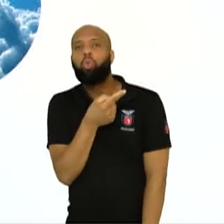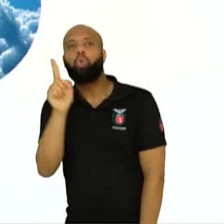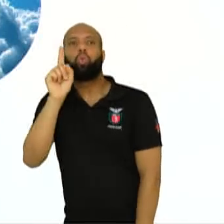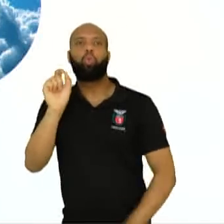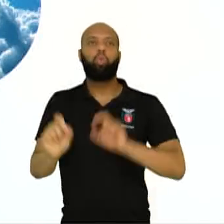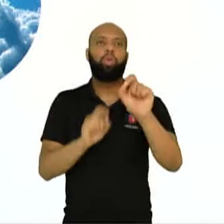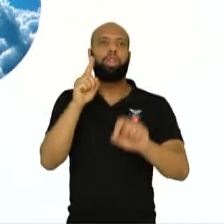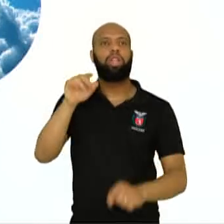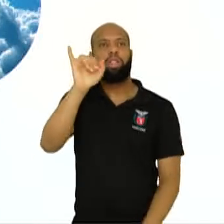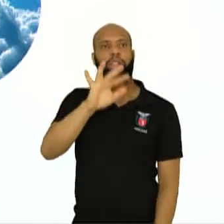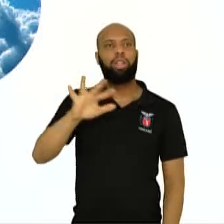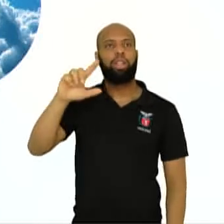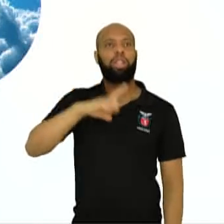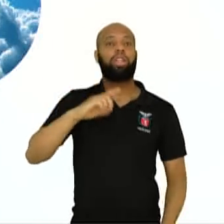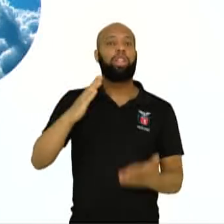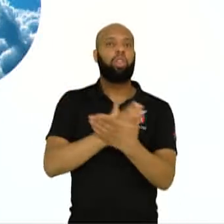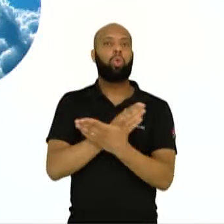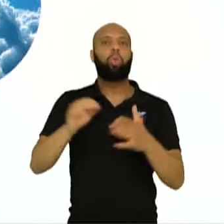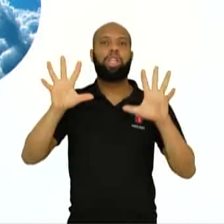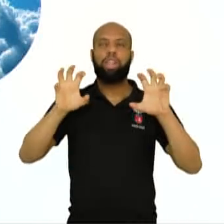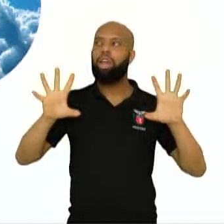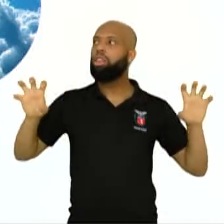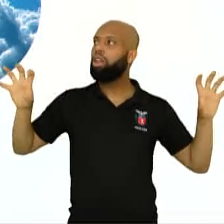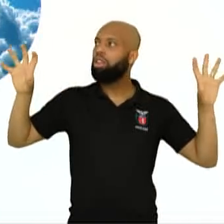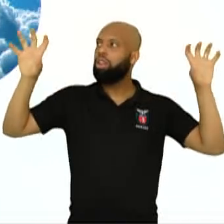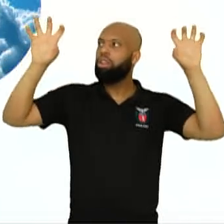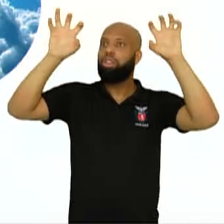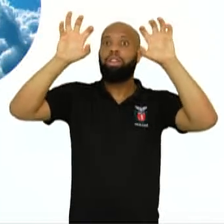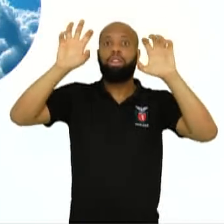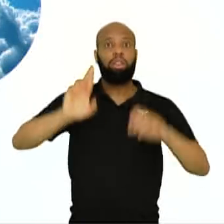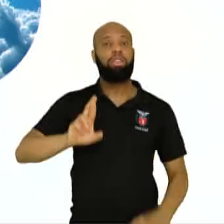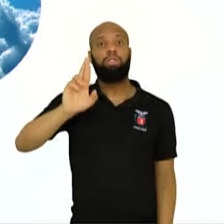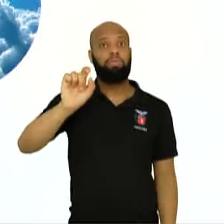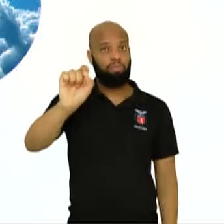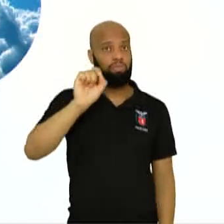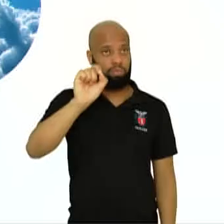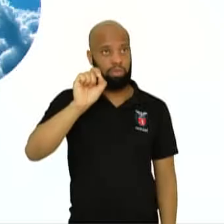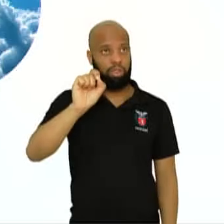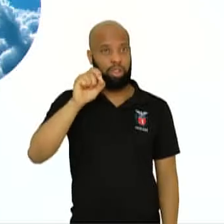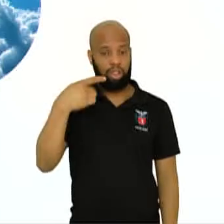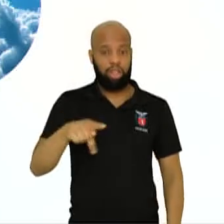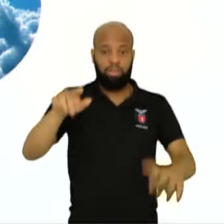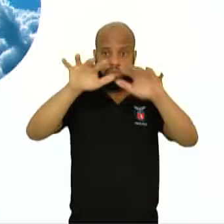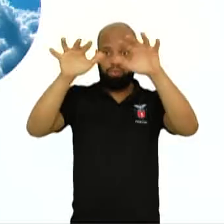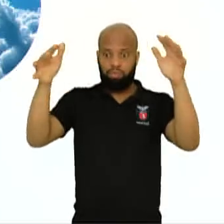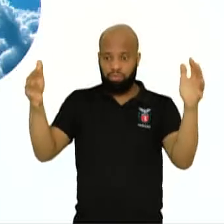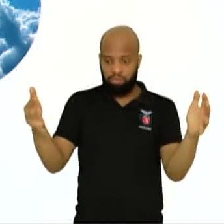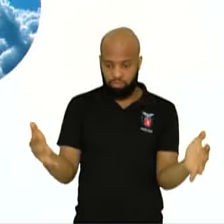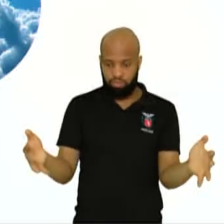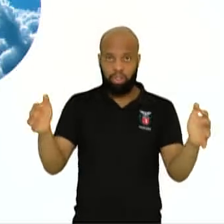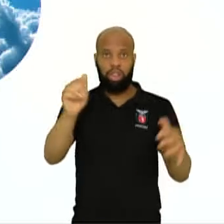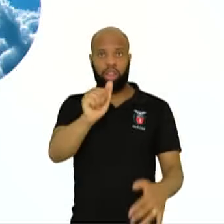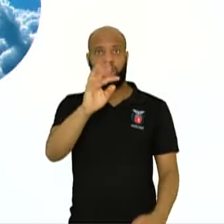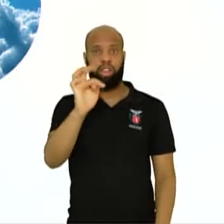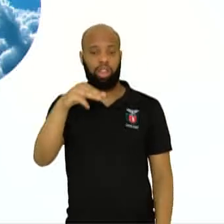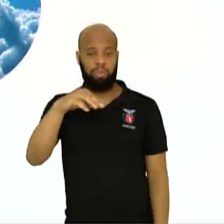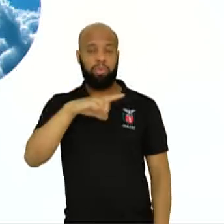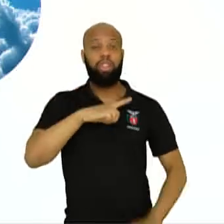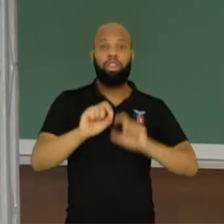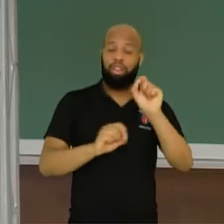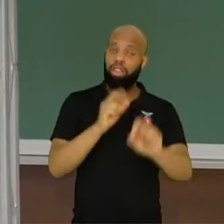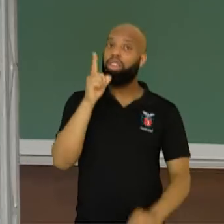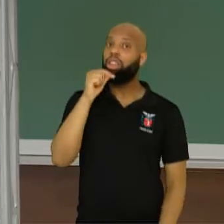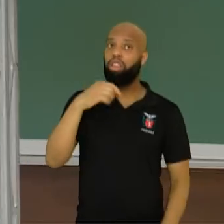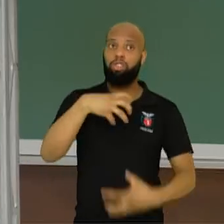gelo, né? Nas geleiras, e no estado de gás, de vapor, na nossa atmosfera. E olha que